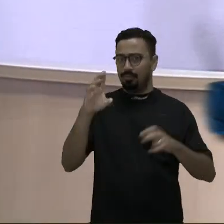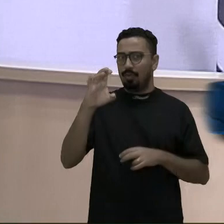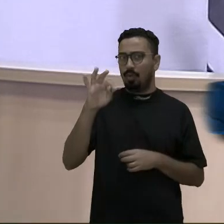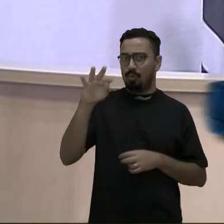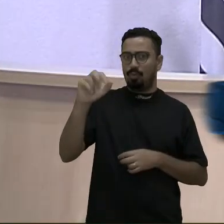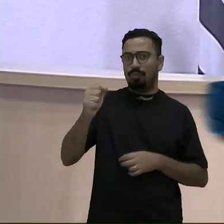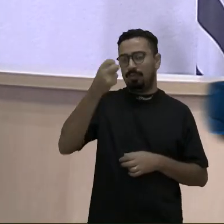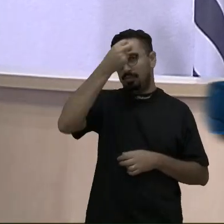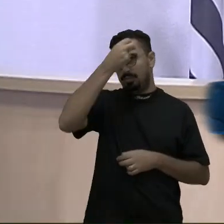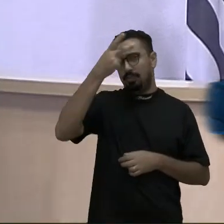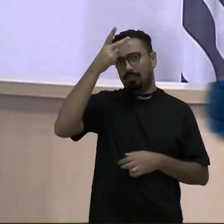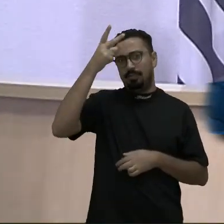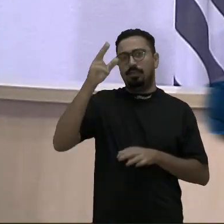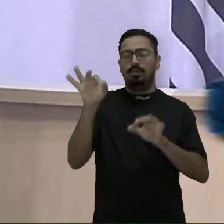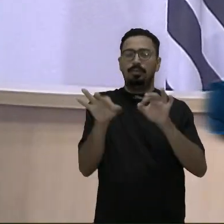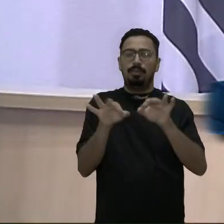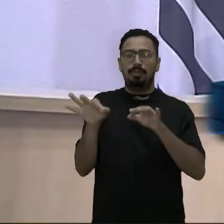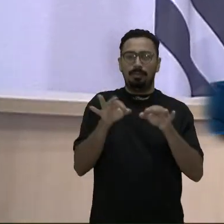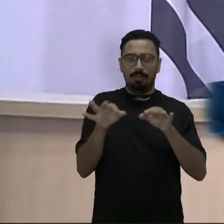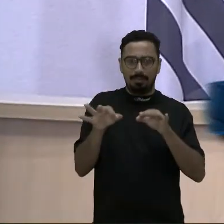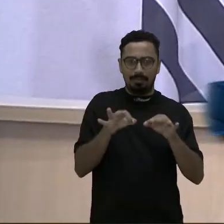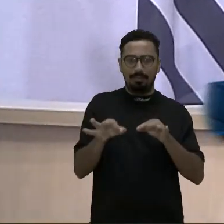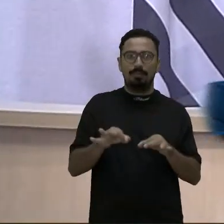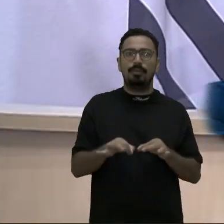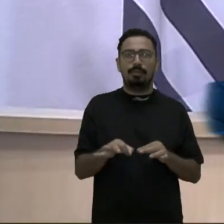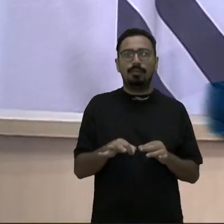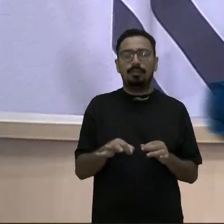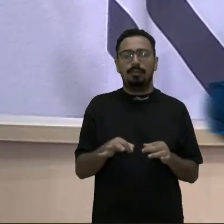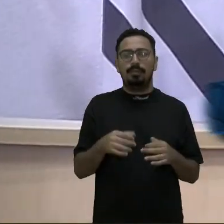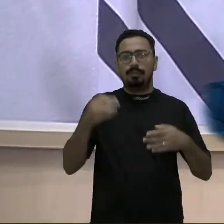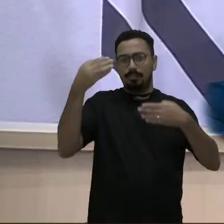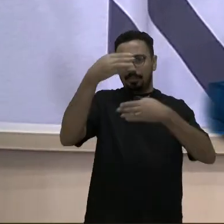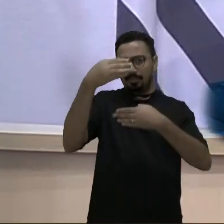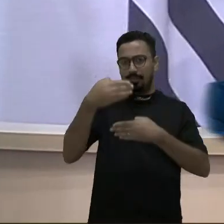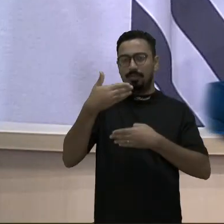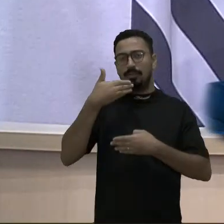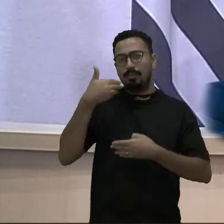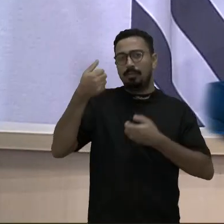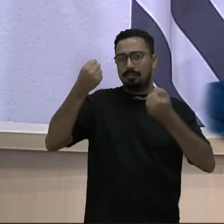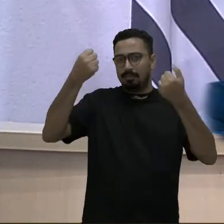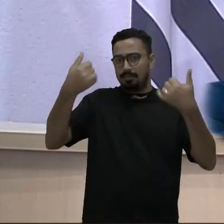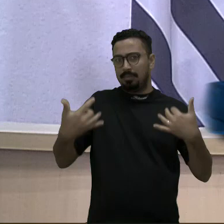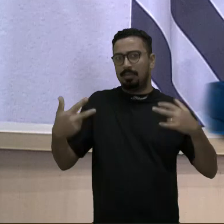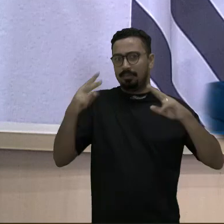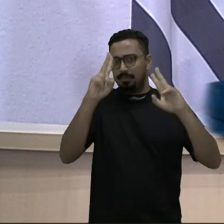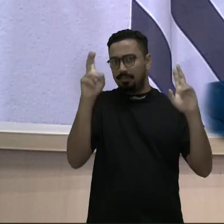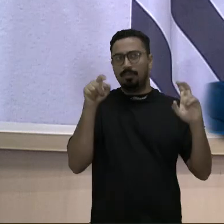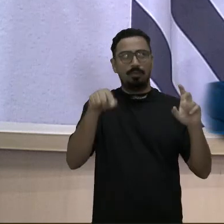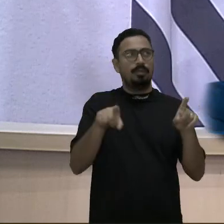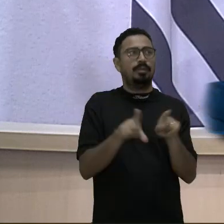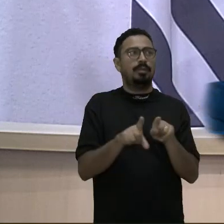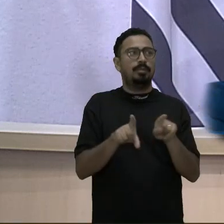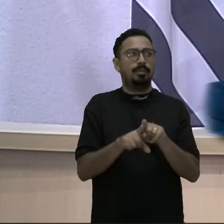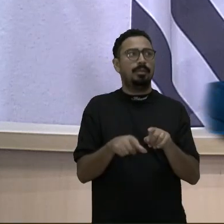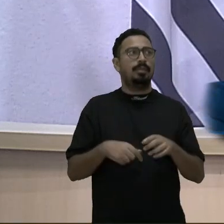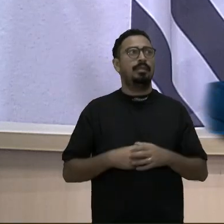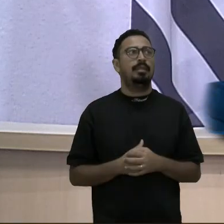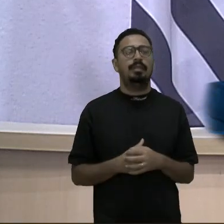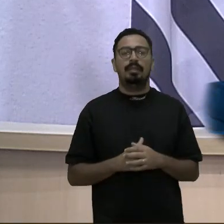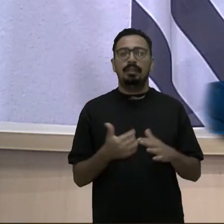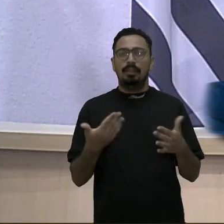prefeito. Preparei um PowerPoint para ficar melhorzinho para a gente falar sobre isso.